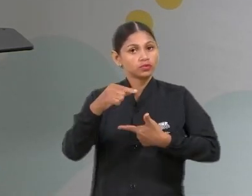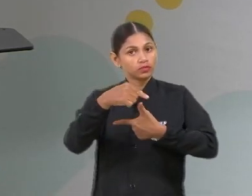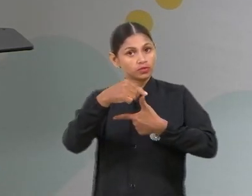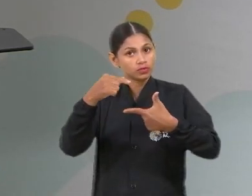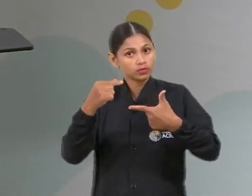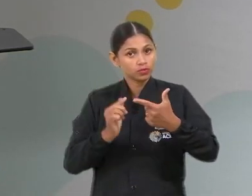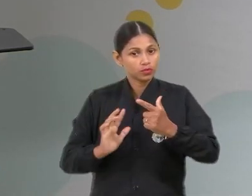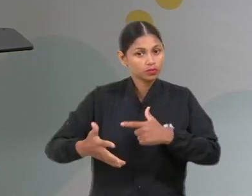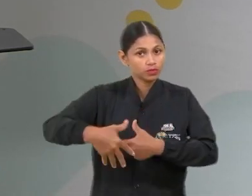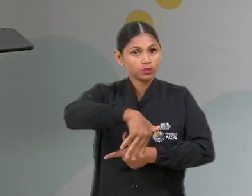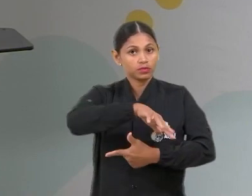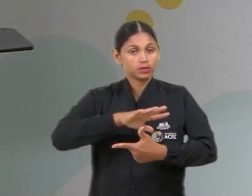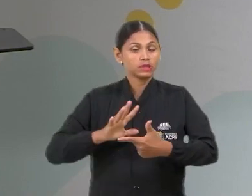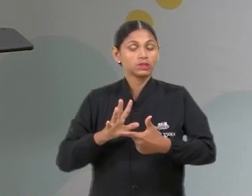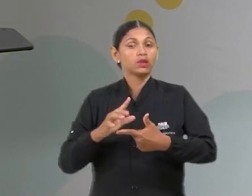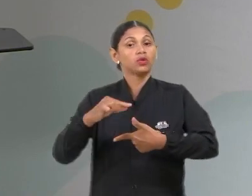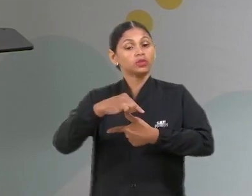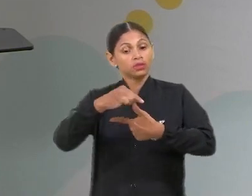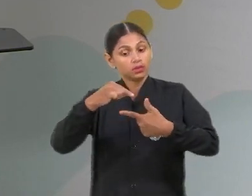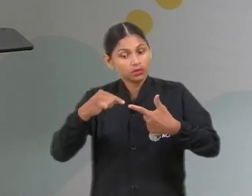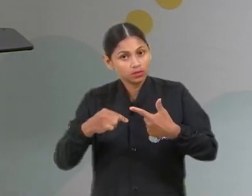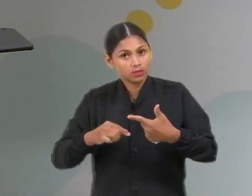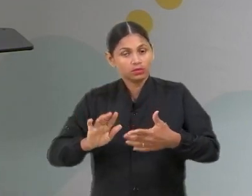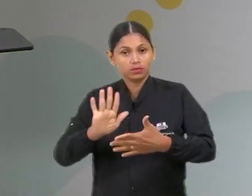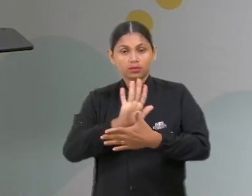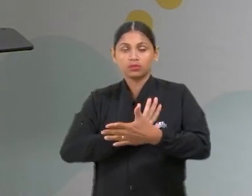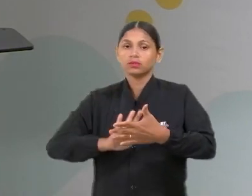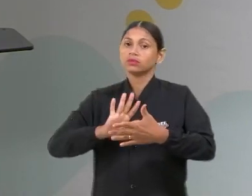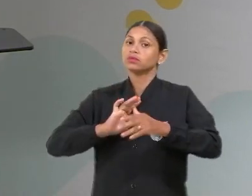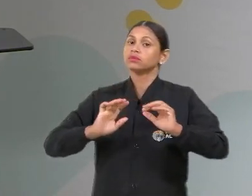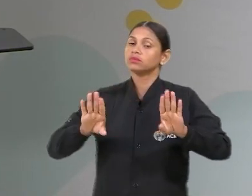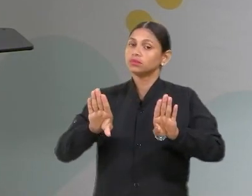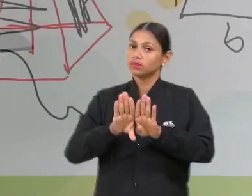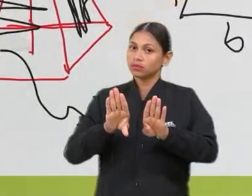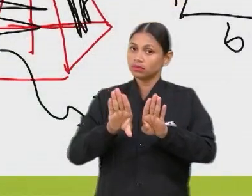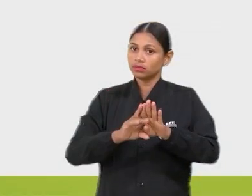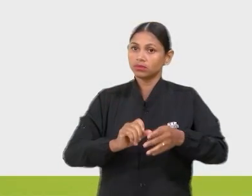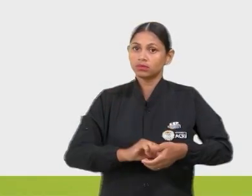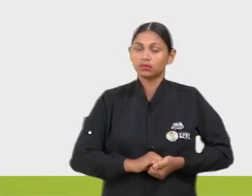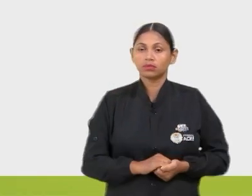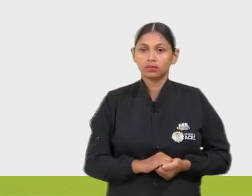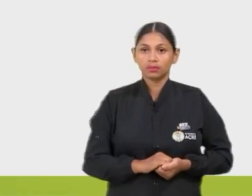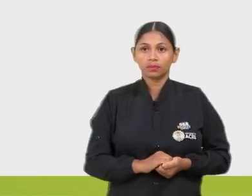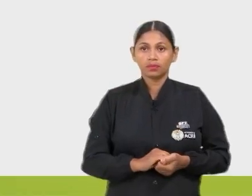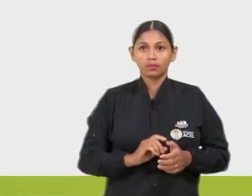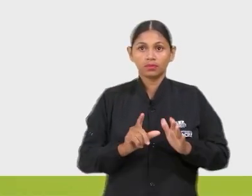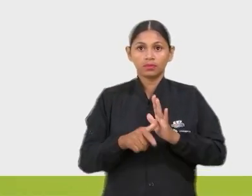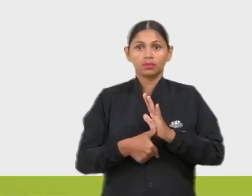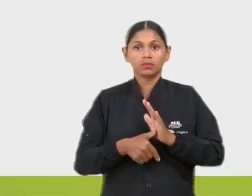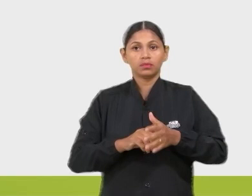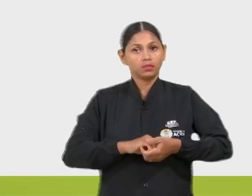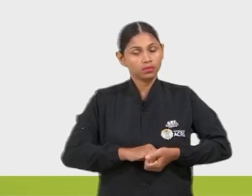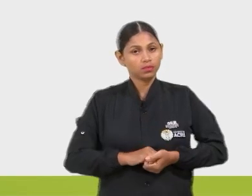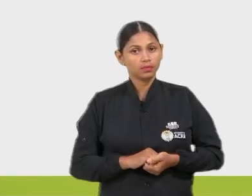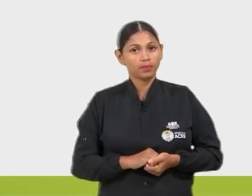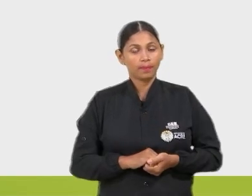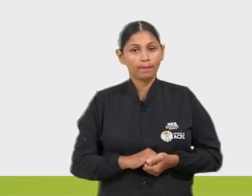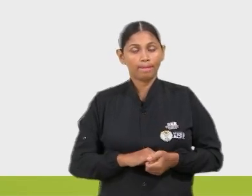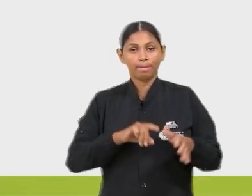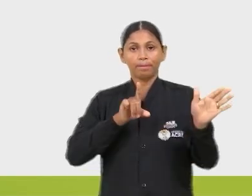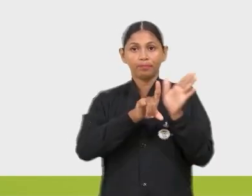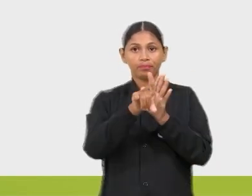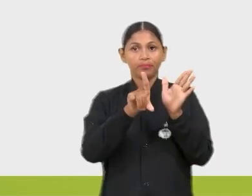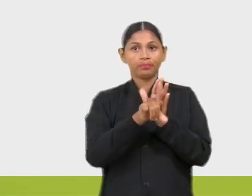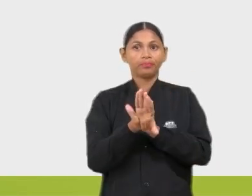geometria plana para resolver o problema. Conceitos básicos de geometria plana. Vamos lá na próxima? Olha aqui. Essa